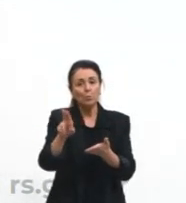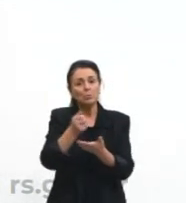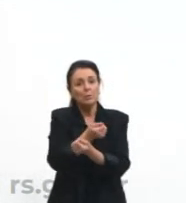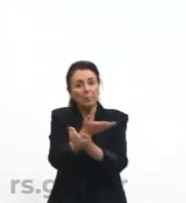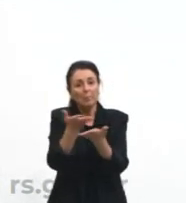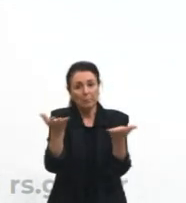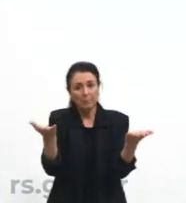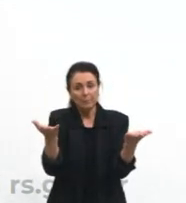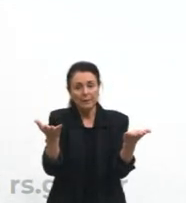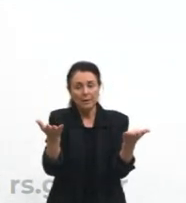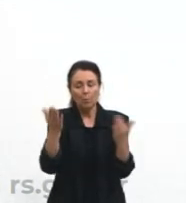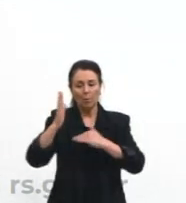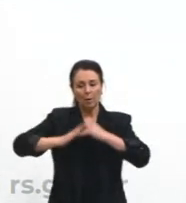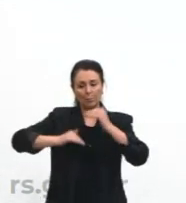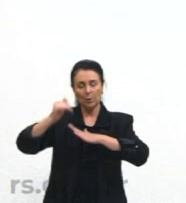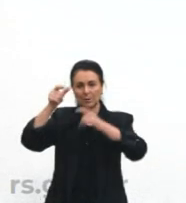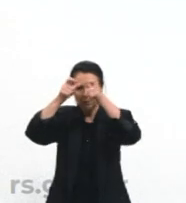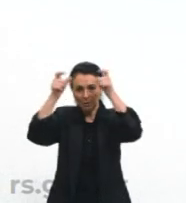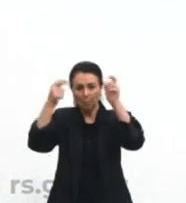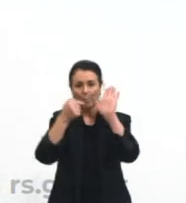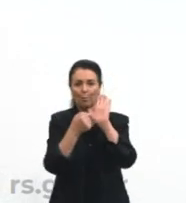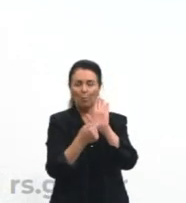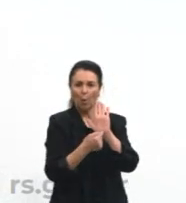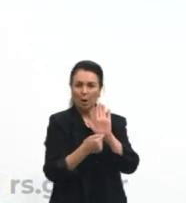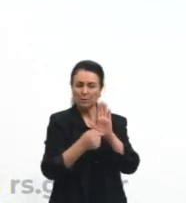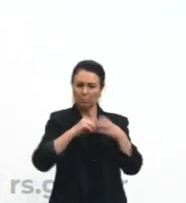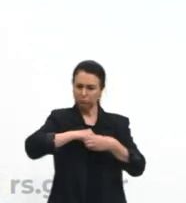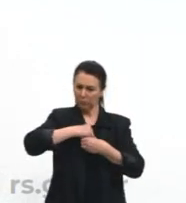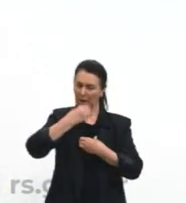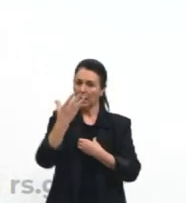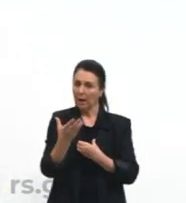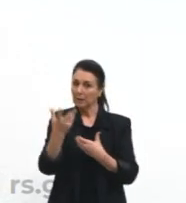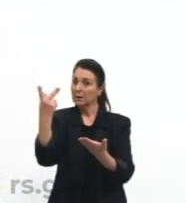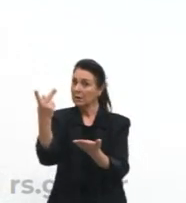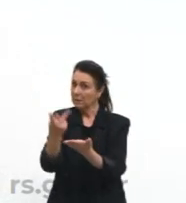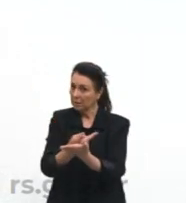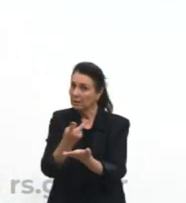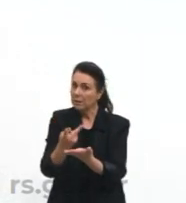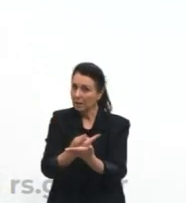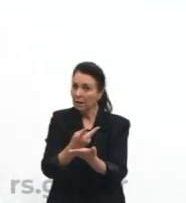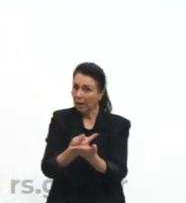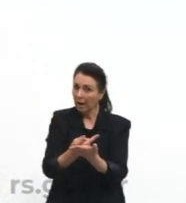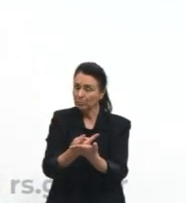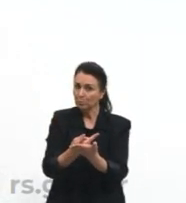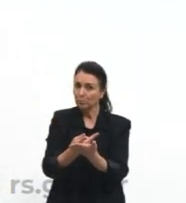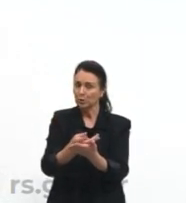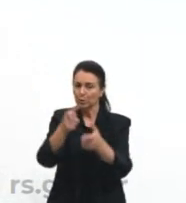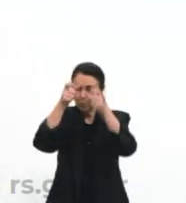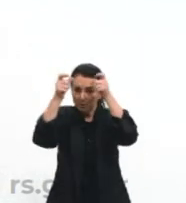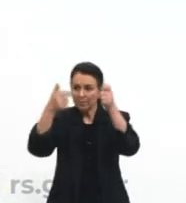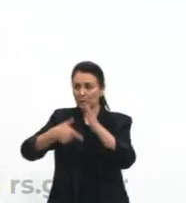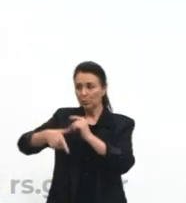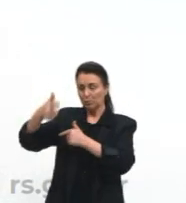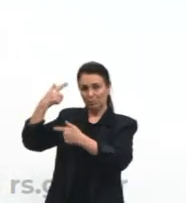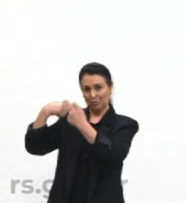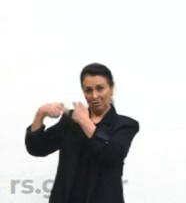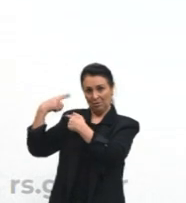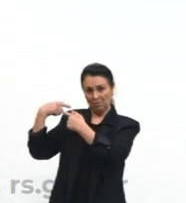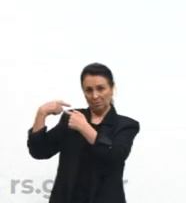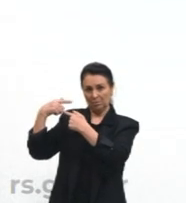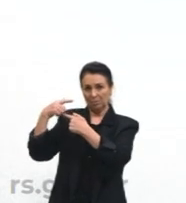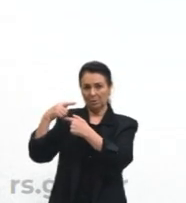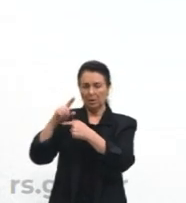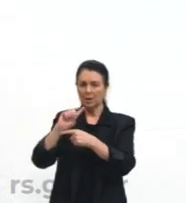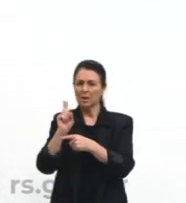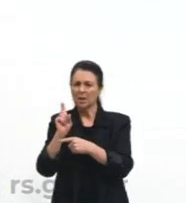progressão no conhecimento o seu caráter errôneo o suficiente de conhecimentos anteriores não remetem